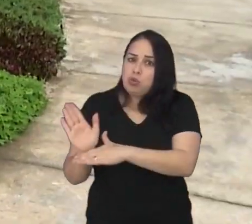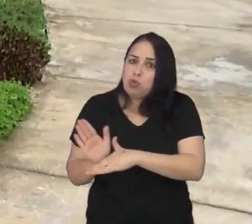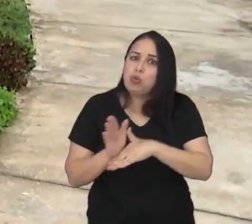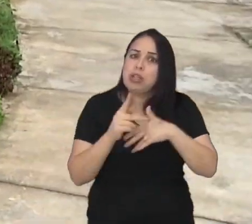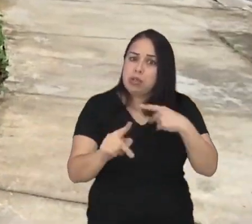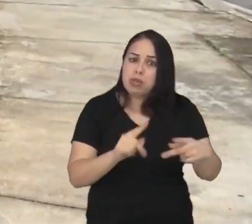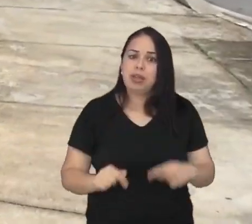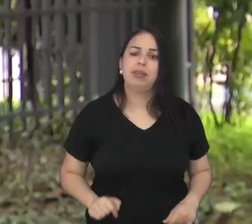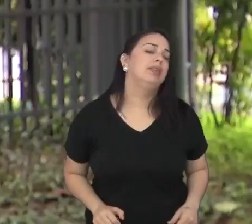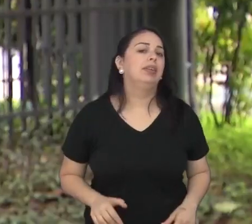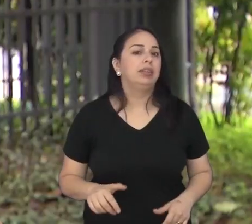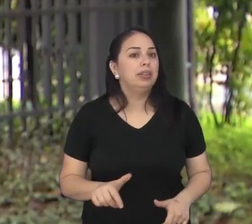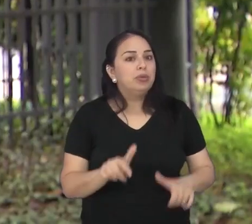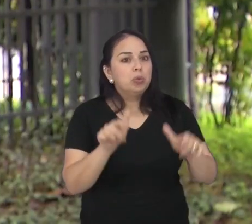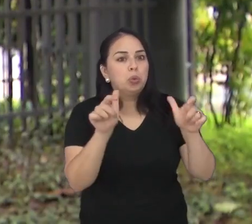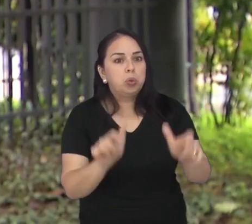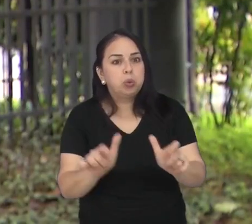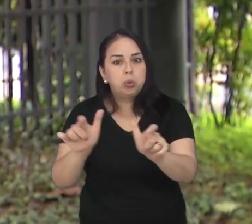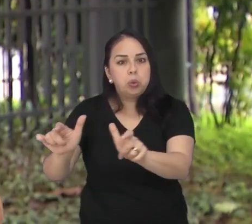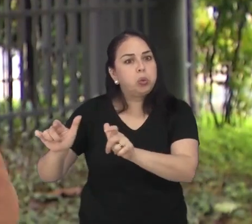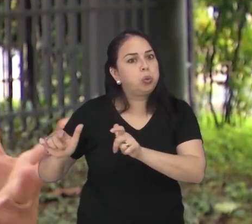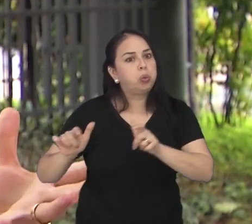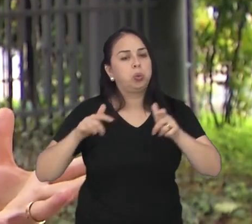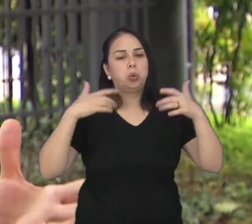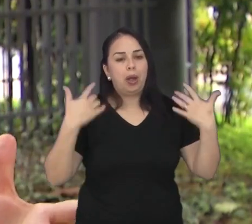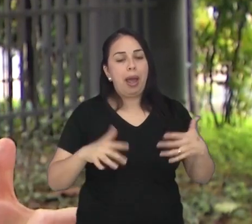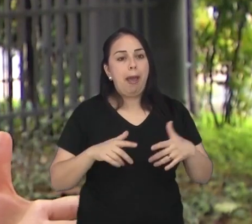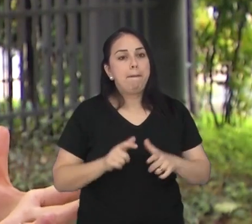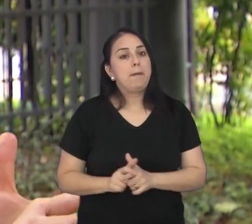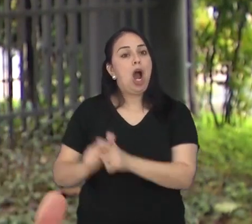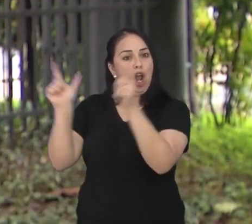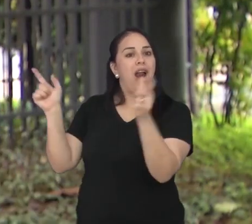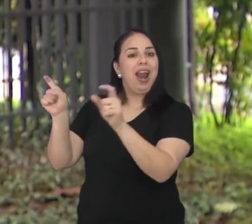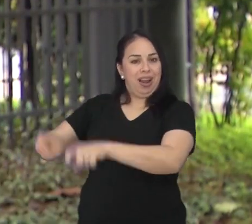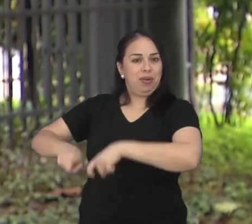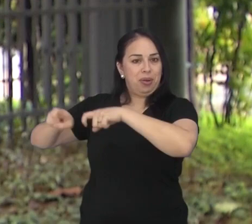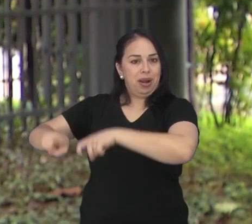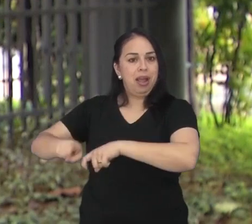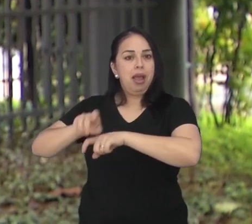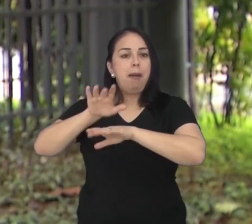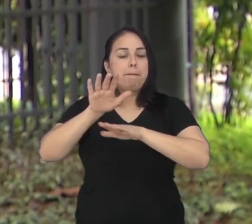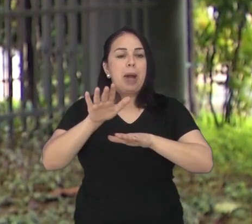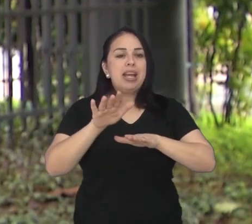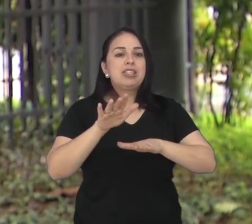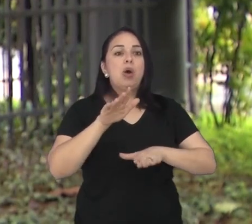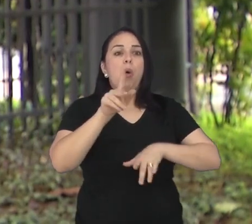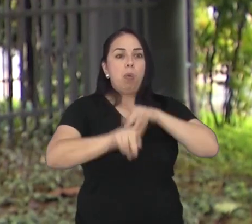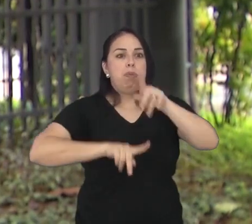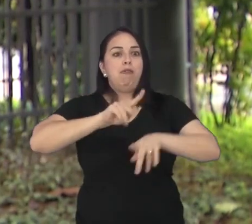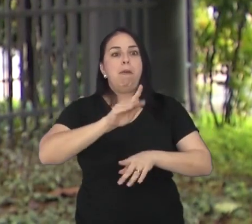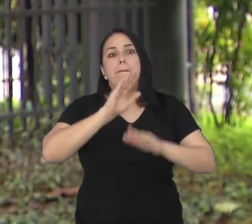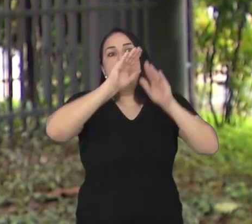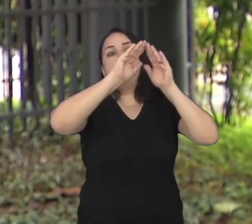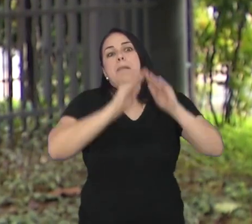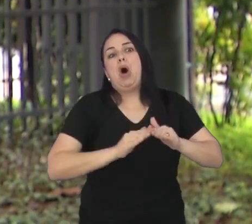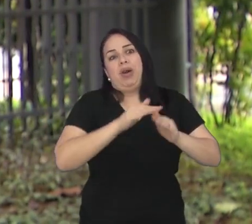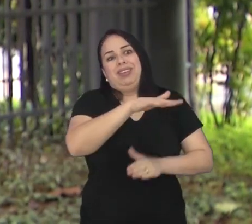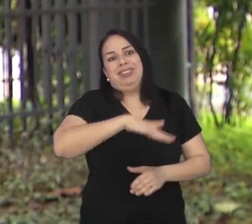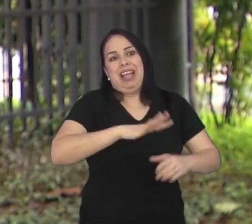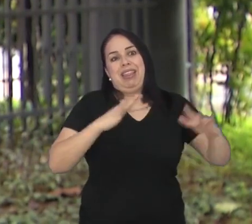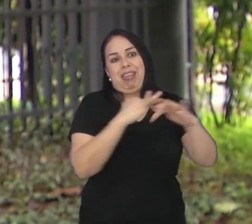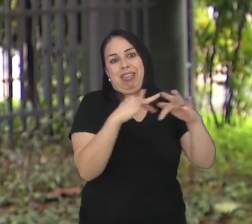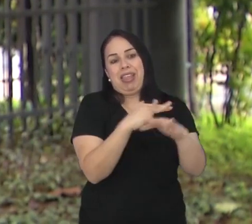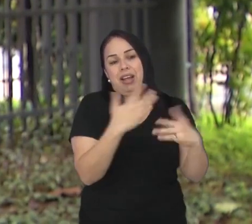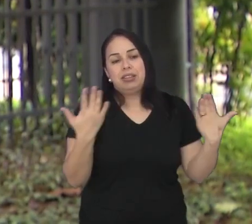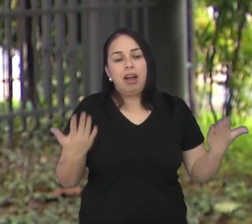urbano como São José. Nossa cidade tem um território muito maior rural do que urbano, mas a população está toda no urbano